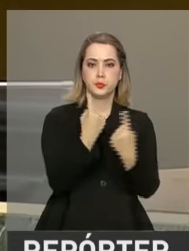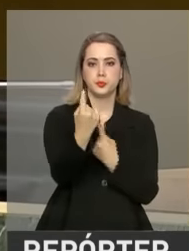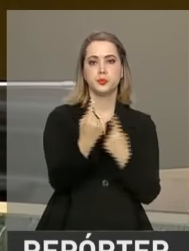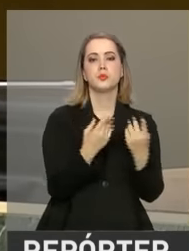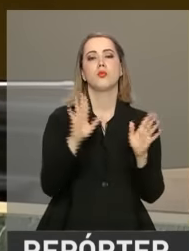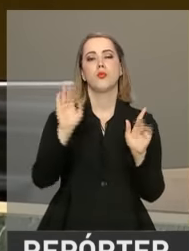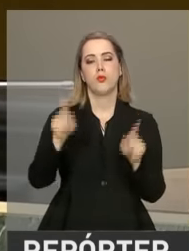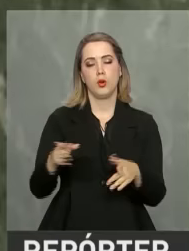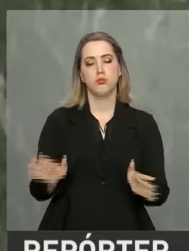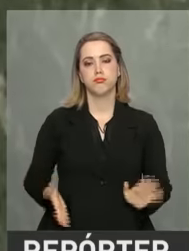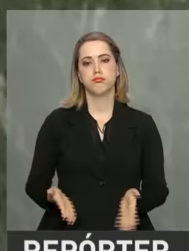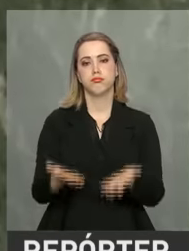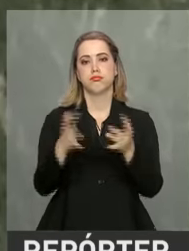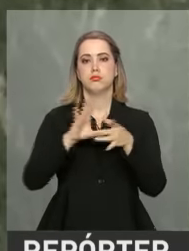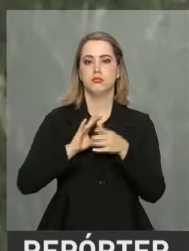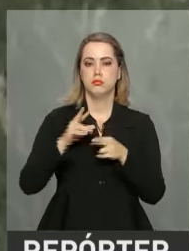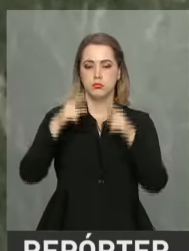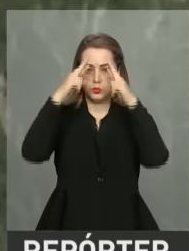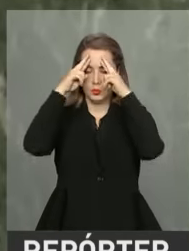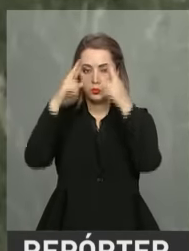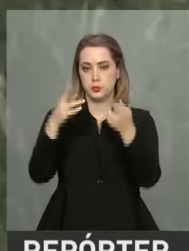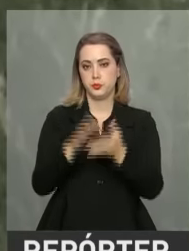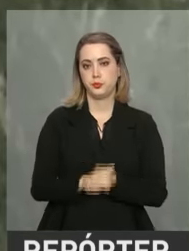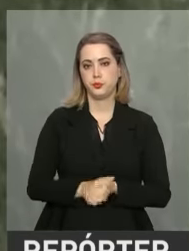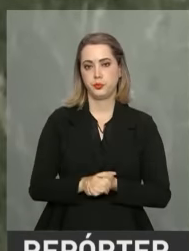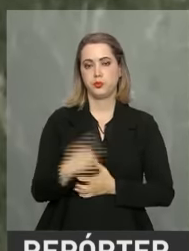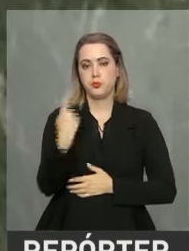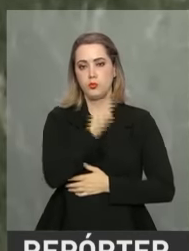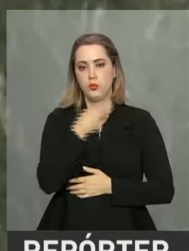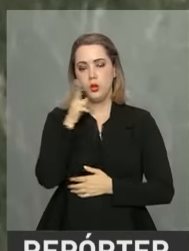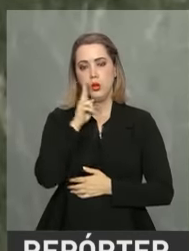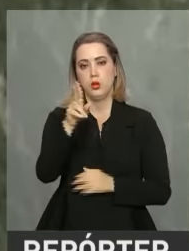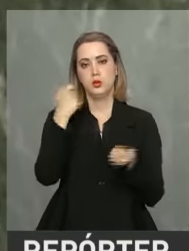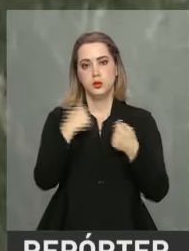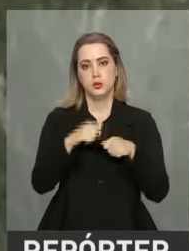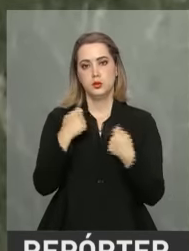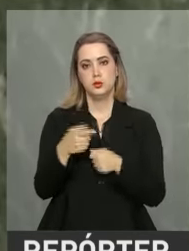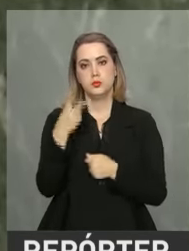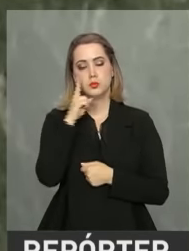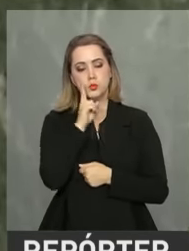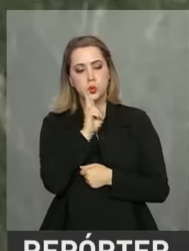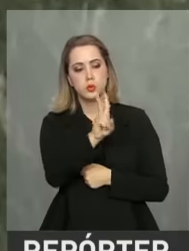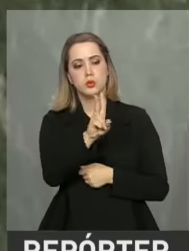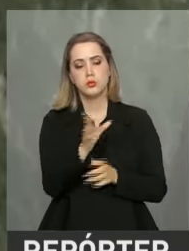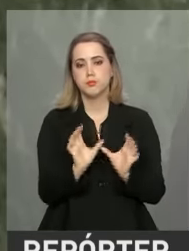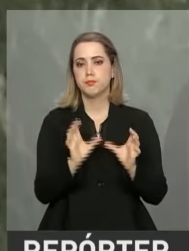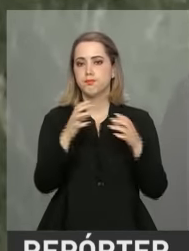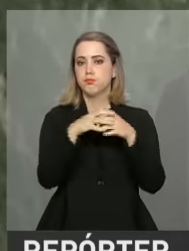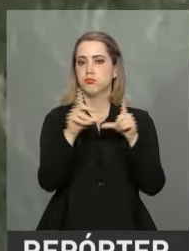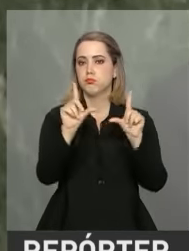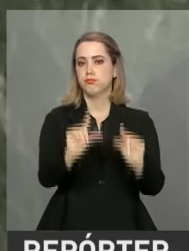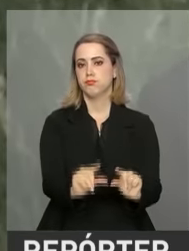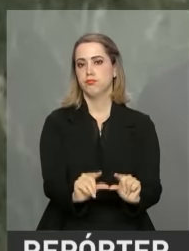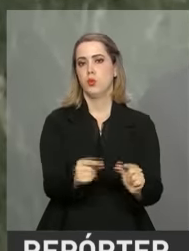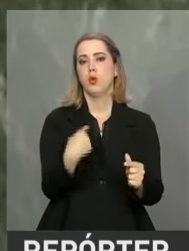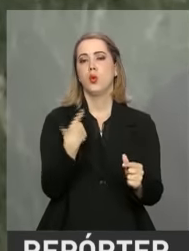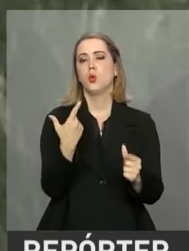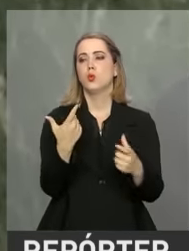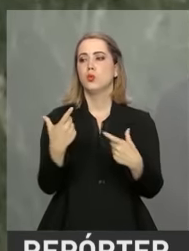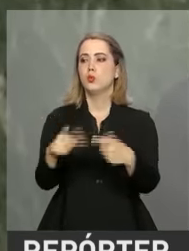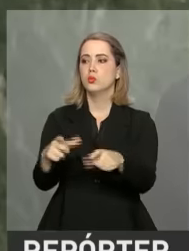e valorizadas. Nosso olhar deve voltar-se também para as minorias e outros segmentos